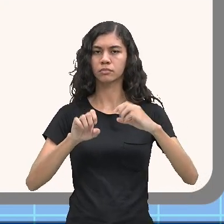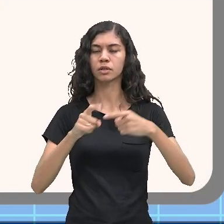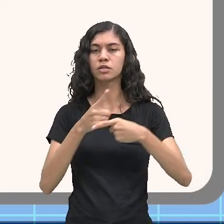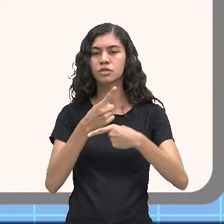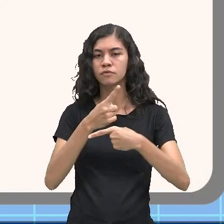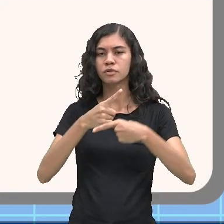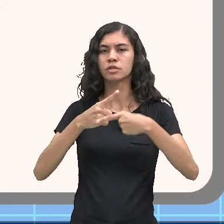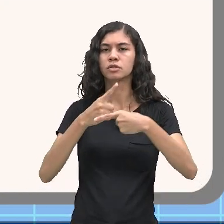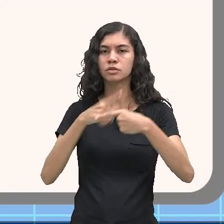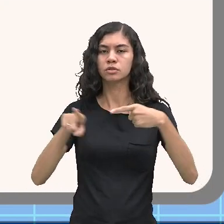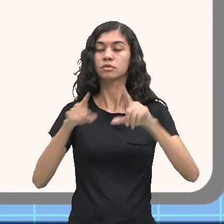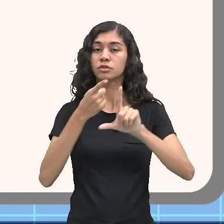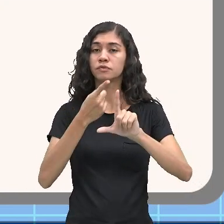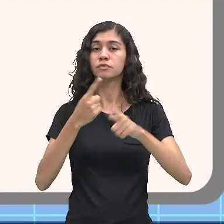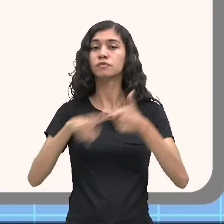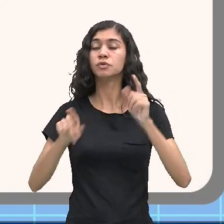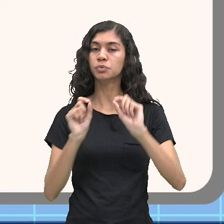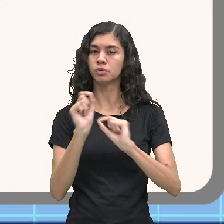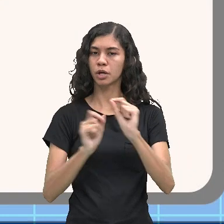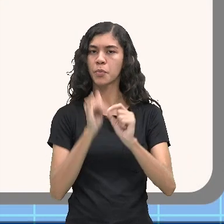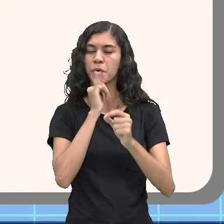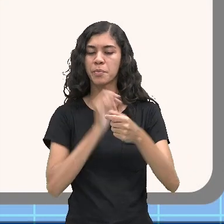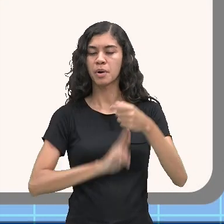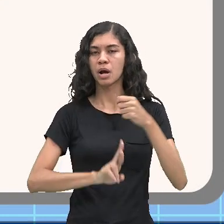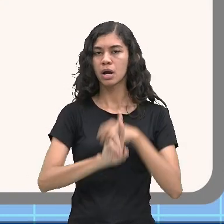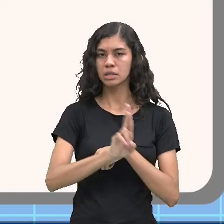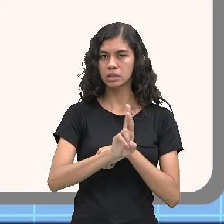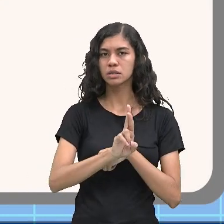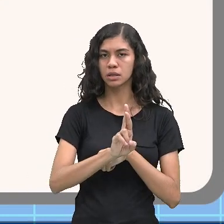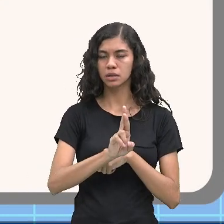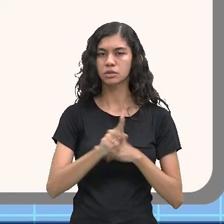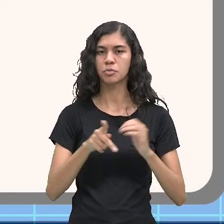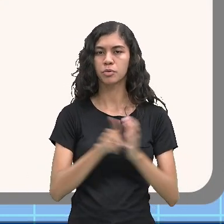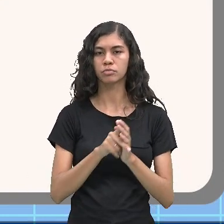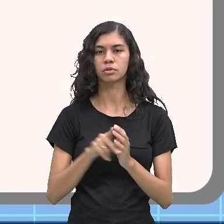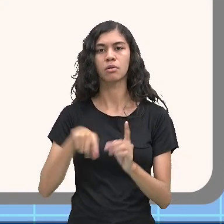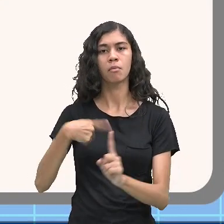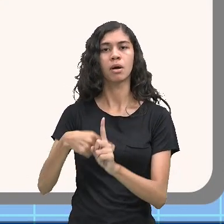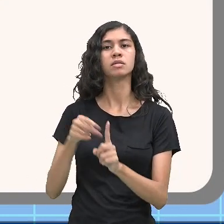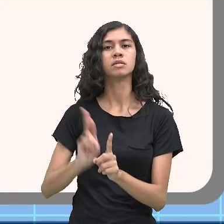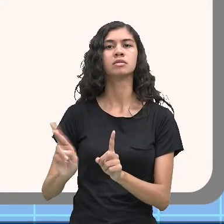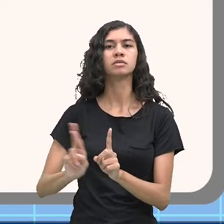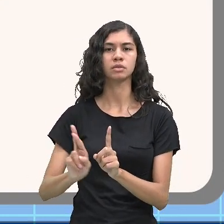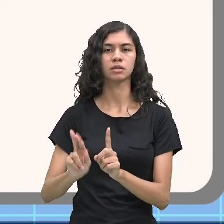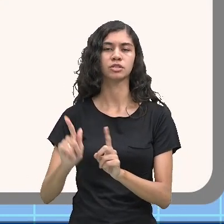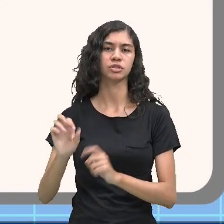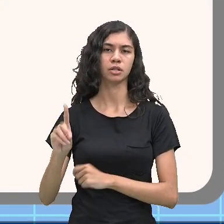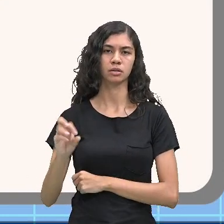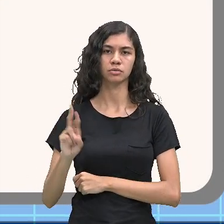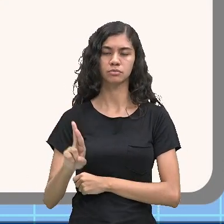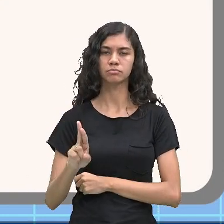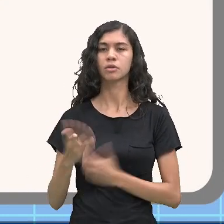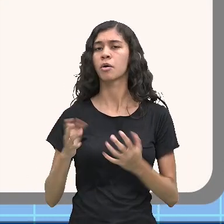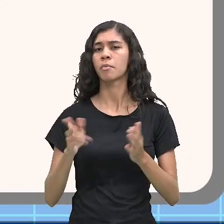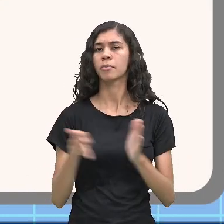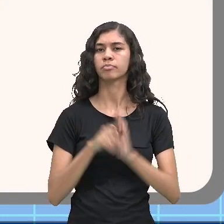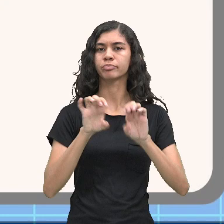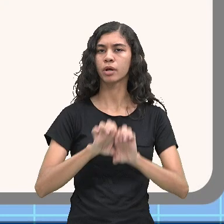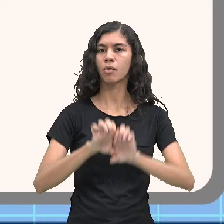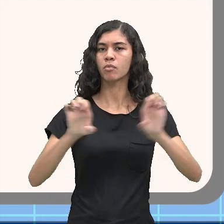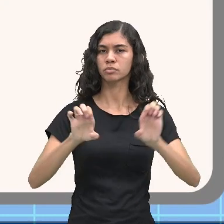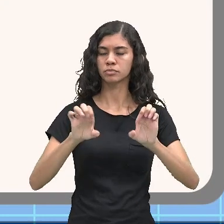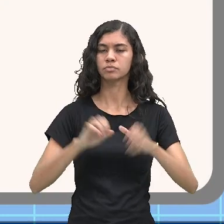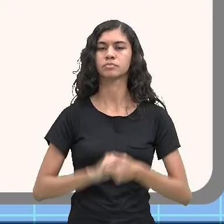do resistor mais a resistência interna do gerador, tá certo? Essa é a nossa equação. E aí nós temos